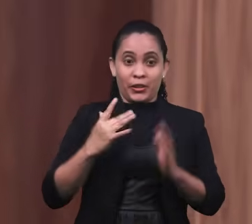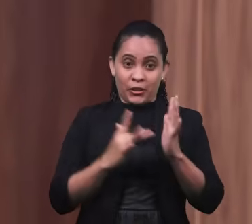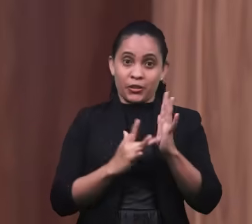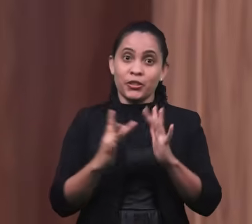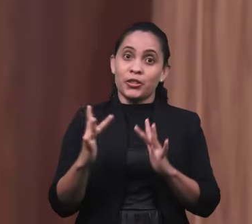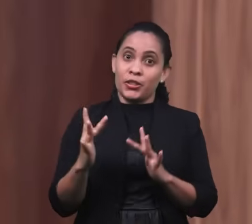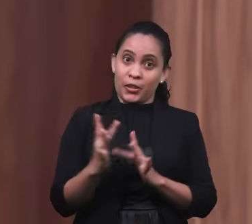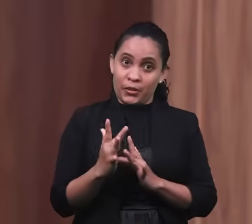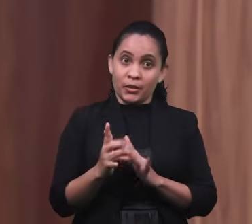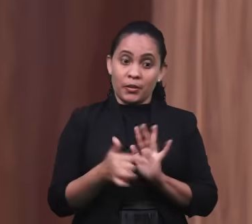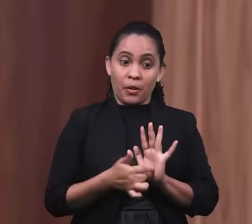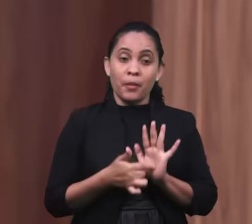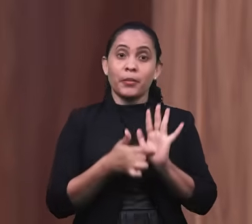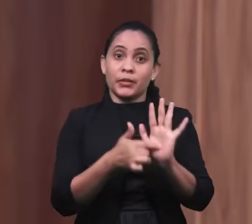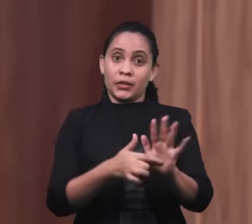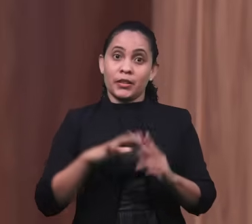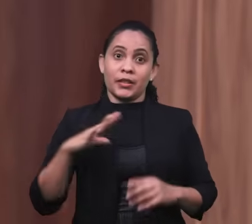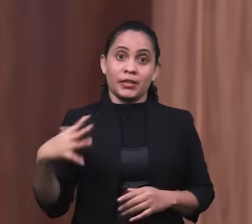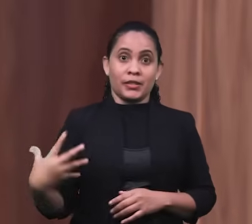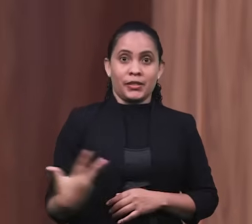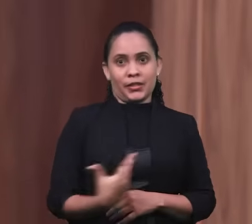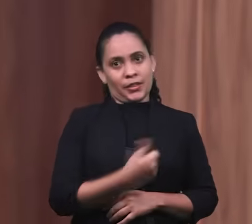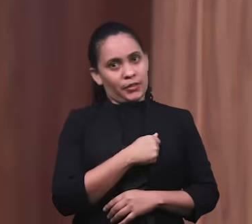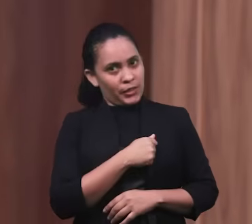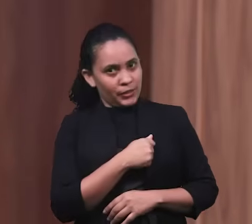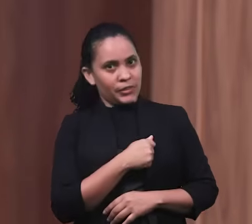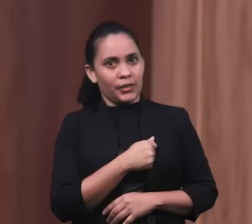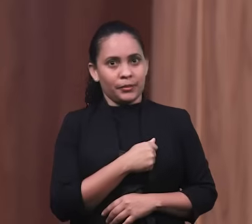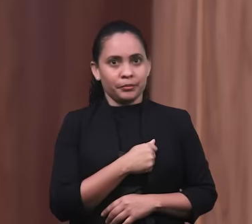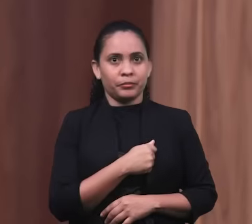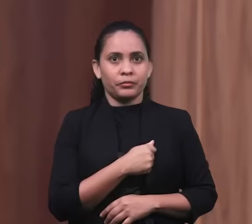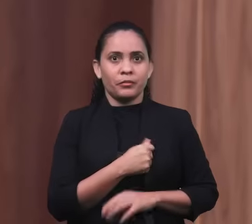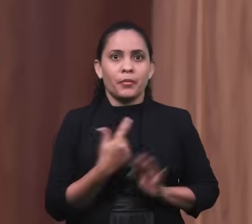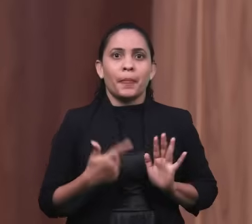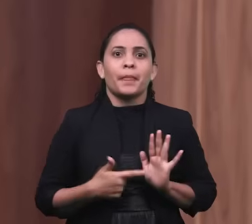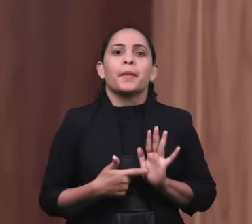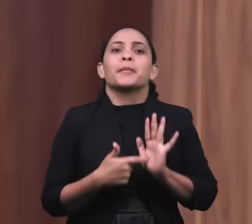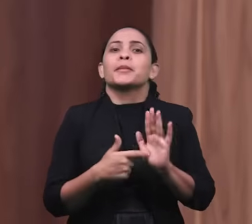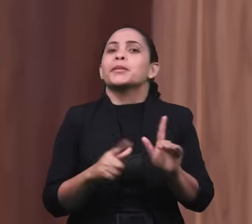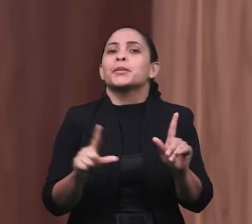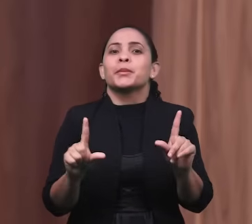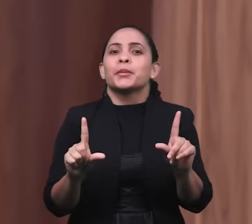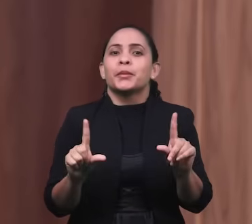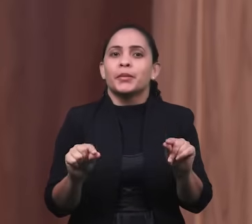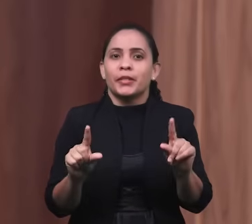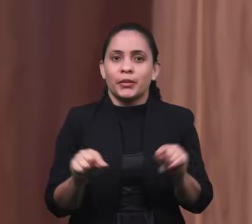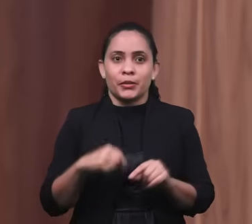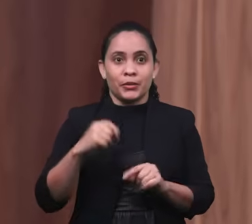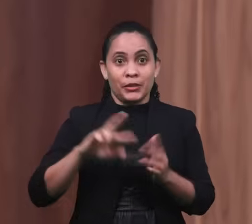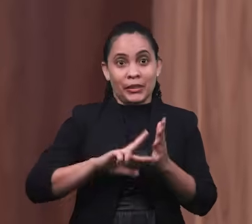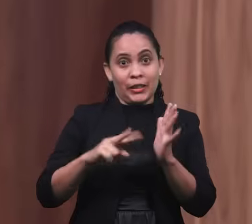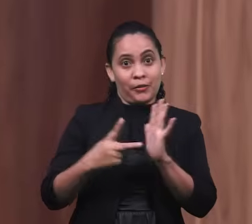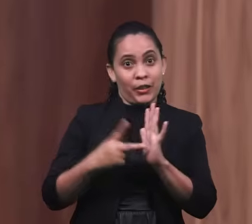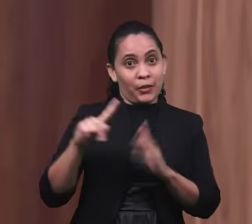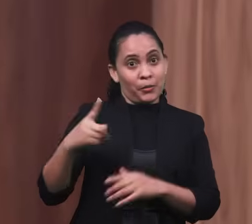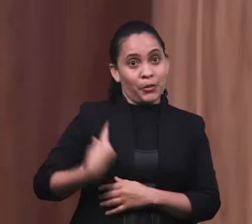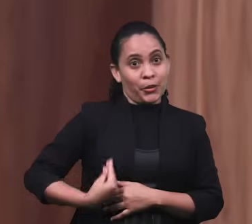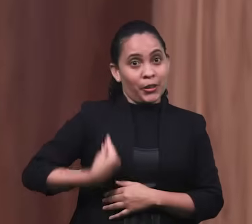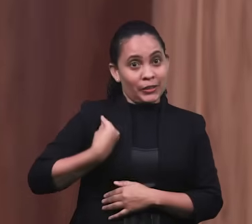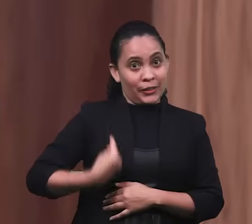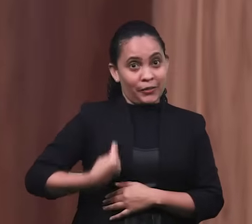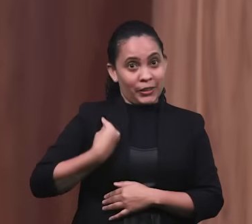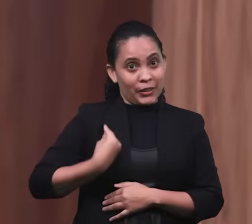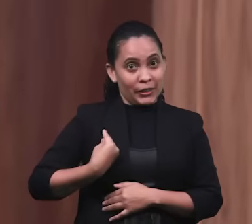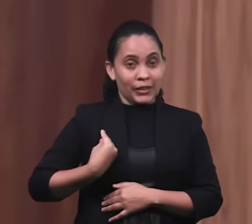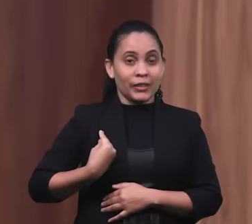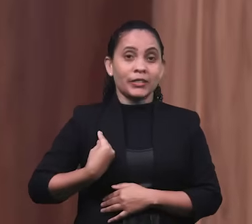estava trazendo as boas novas de salvação. Estou falando, na verdade, já uma analogia disso tudo, o que significa para nós isso, né? O